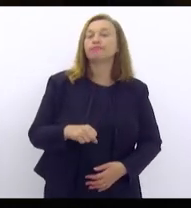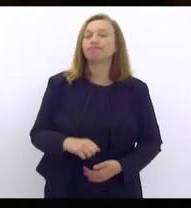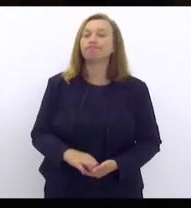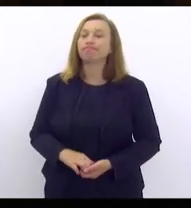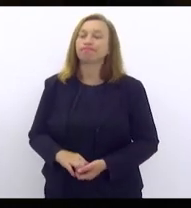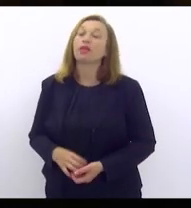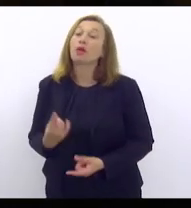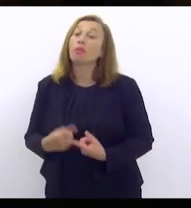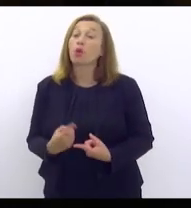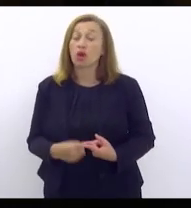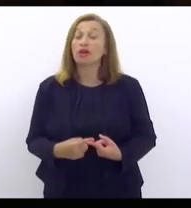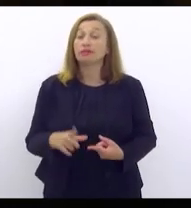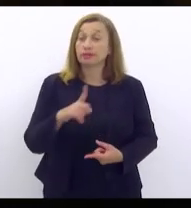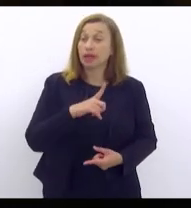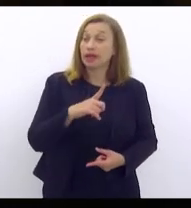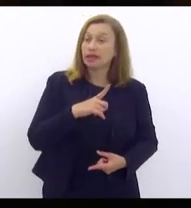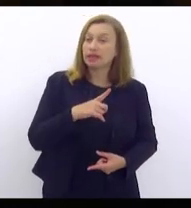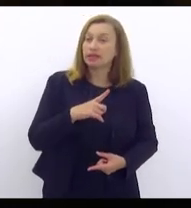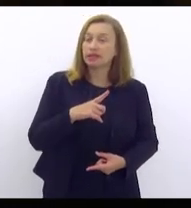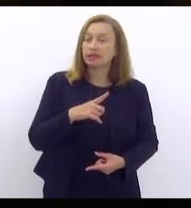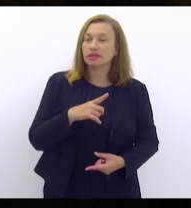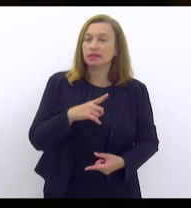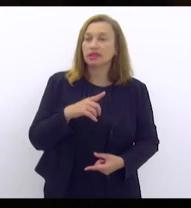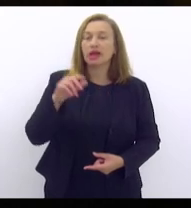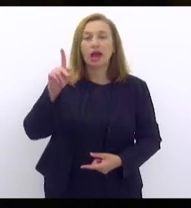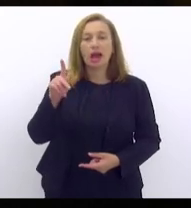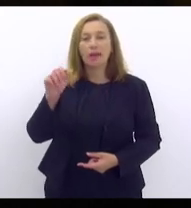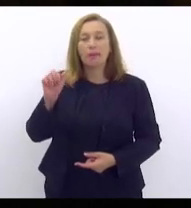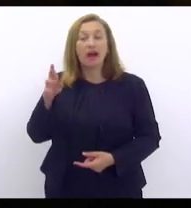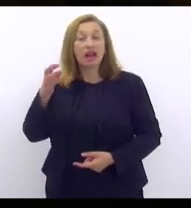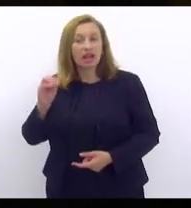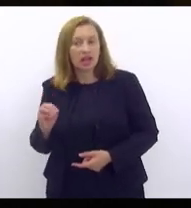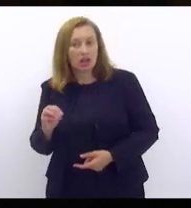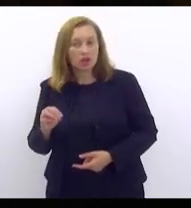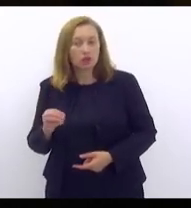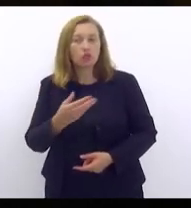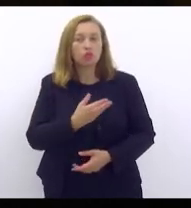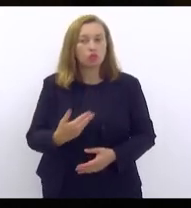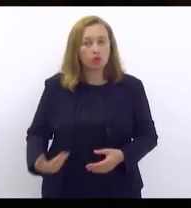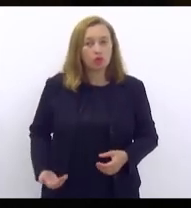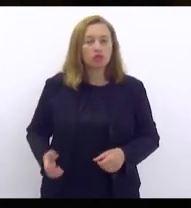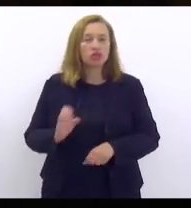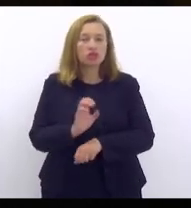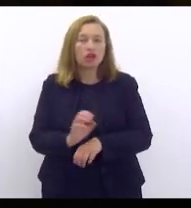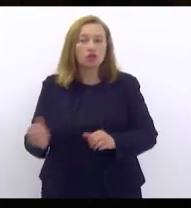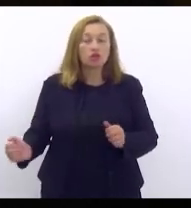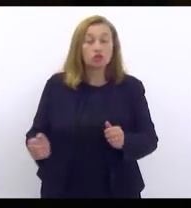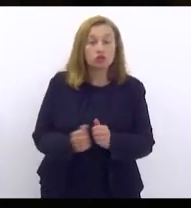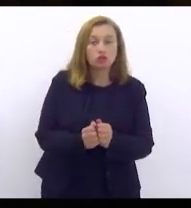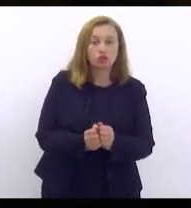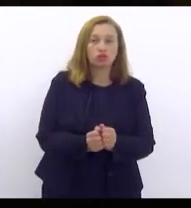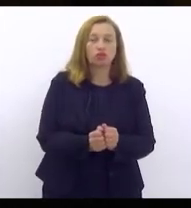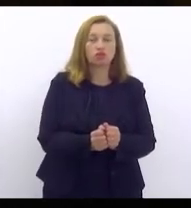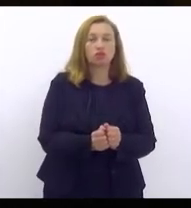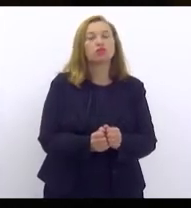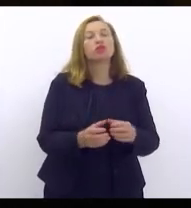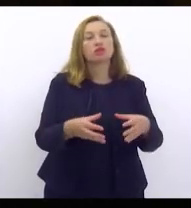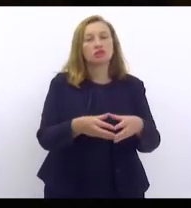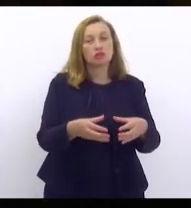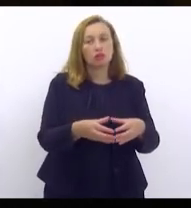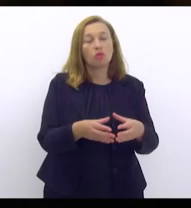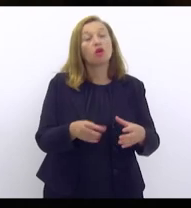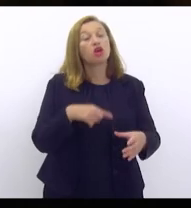fiscalizar porque tem aparelho público estadual participando dessas operações. E nós vamos fiscalizar.